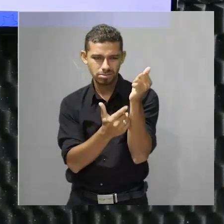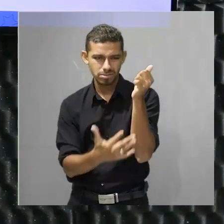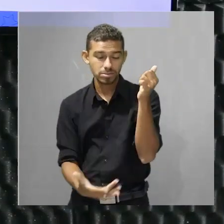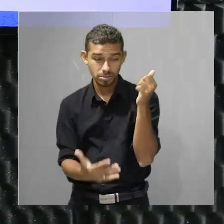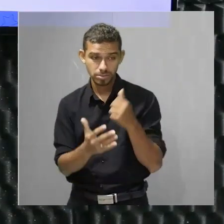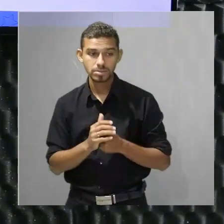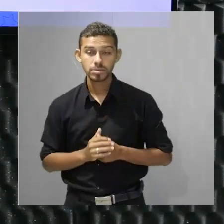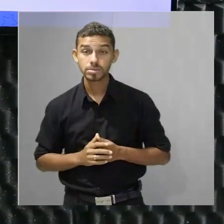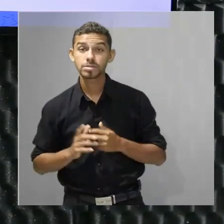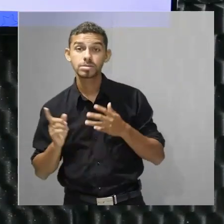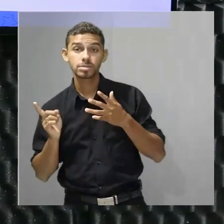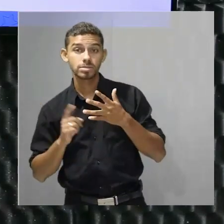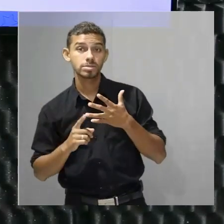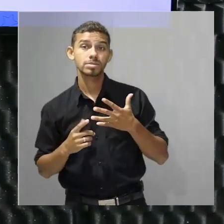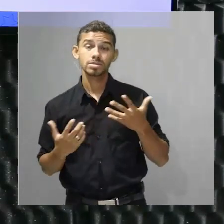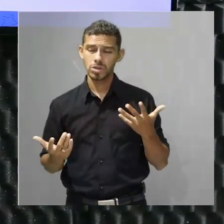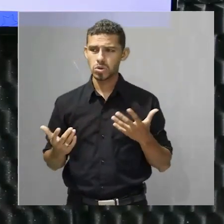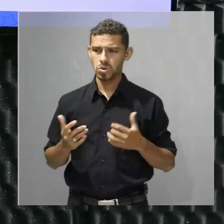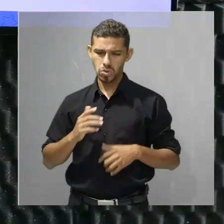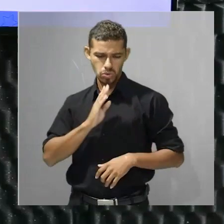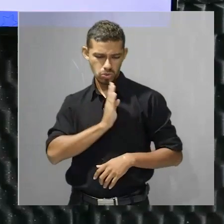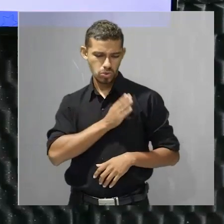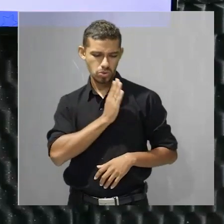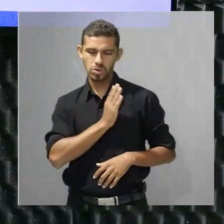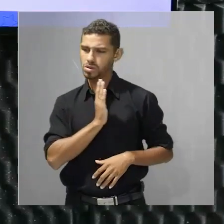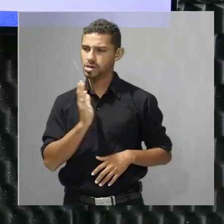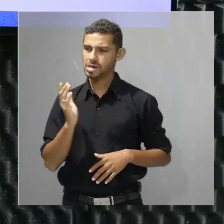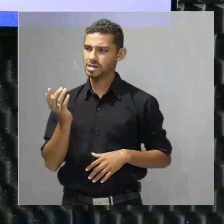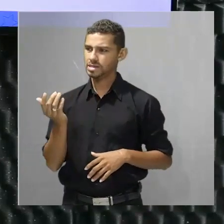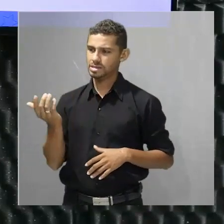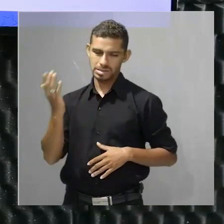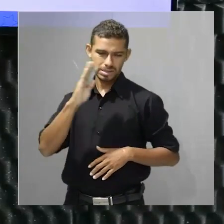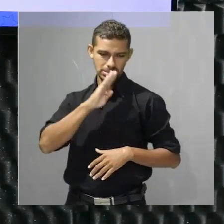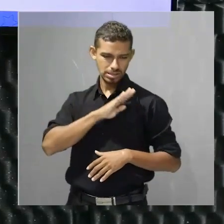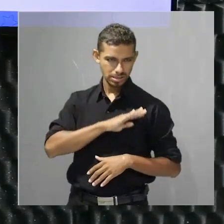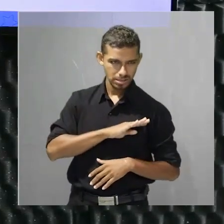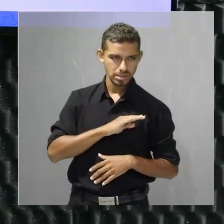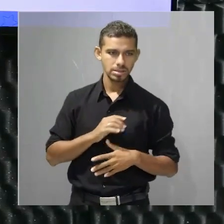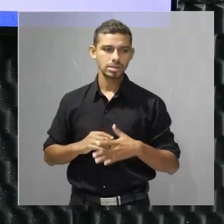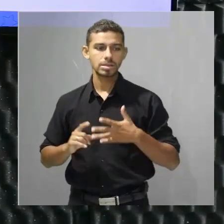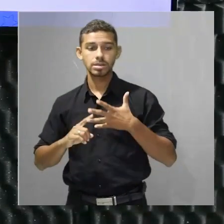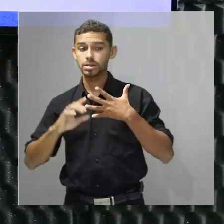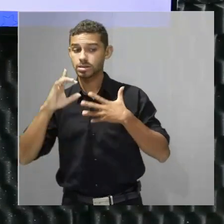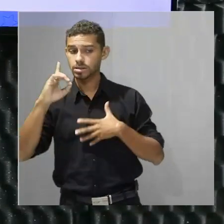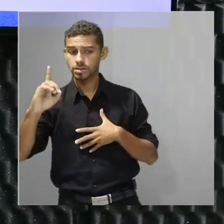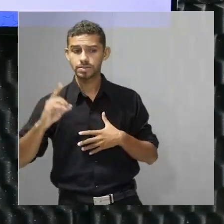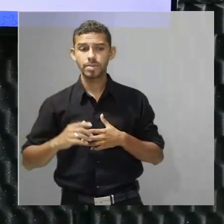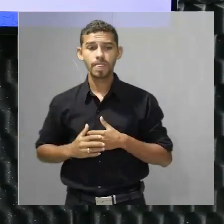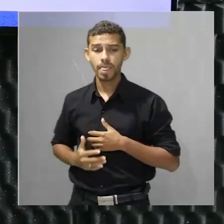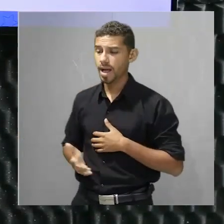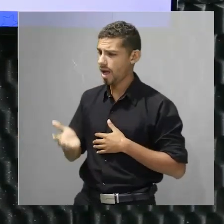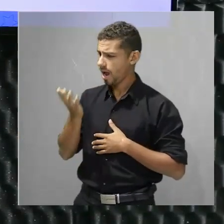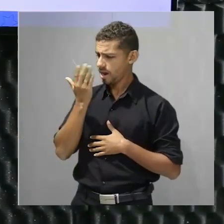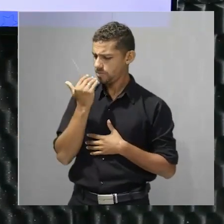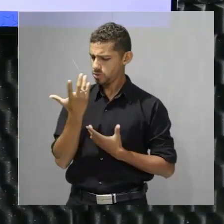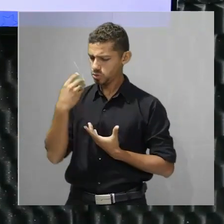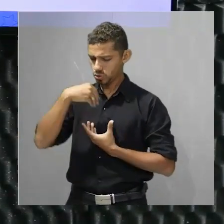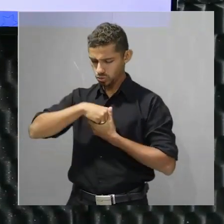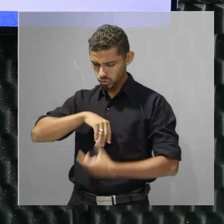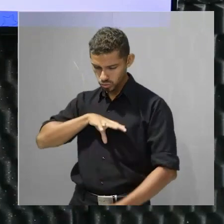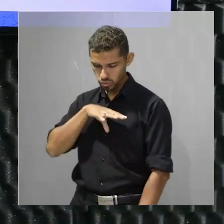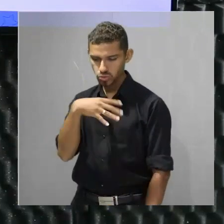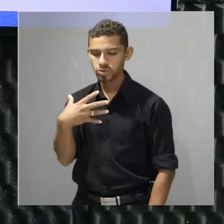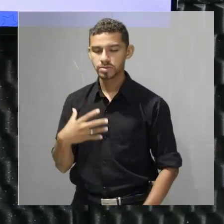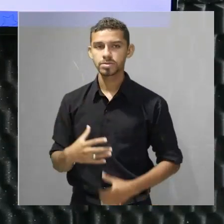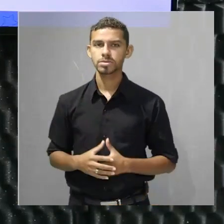alguém aí só se tiver comentando alguma atrocidade alimentou-se da Coragem